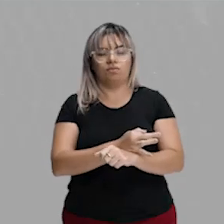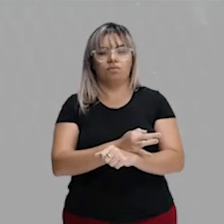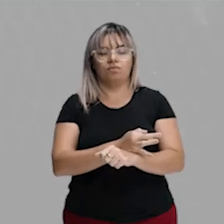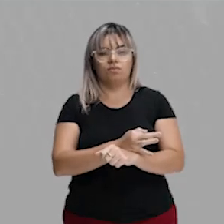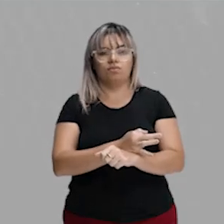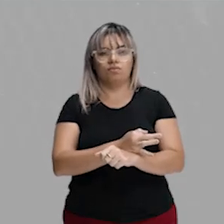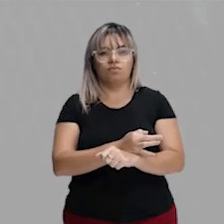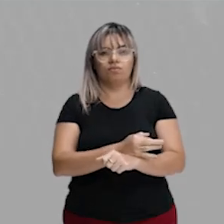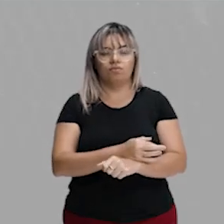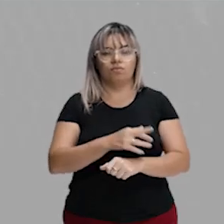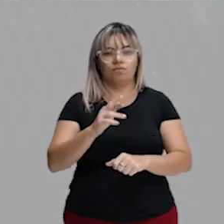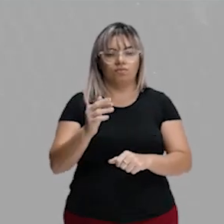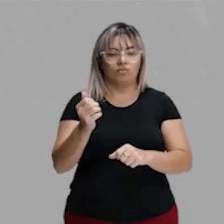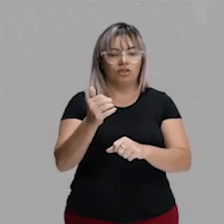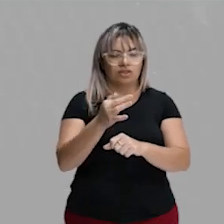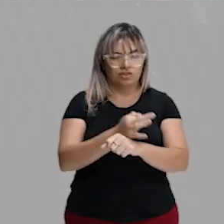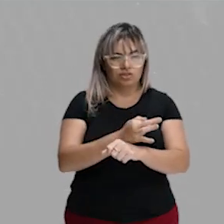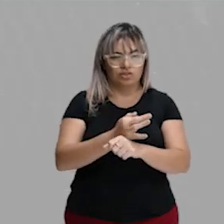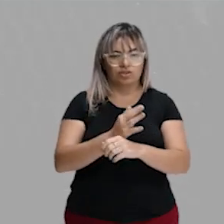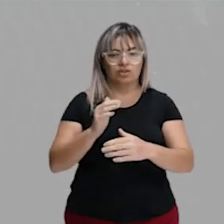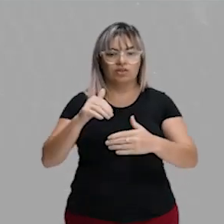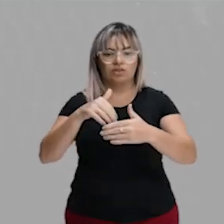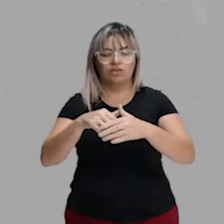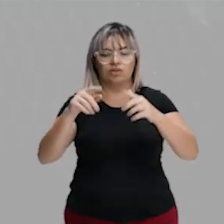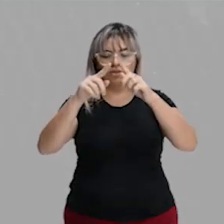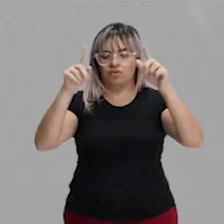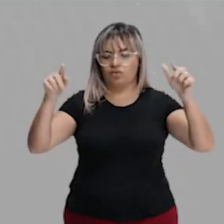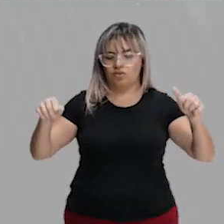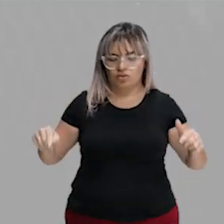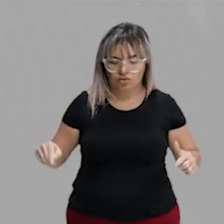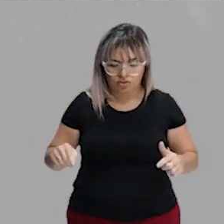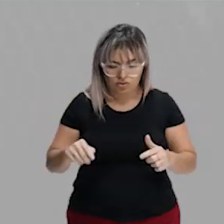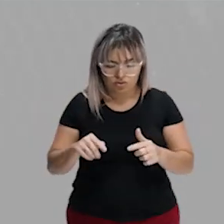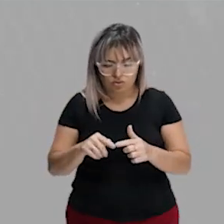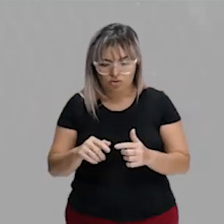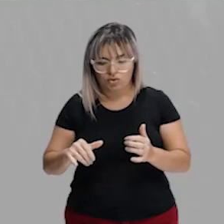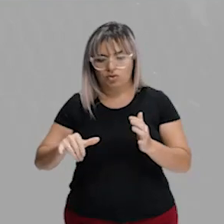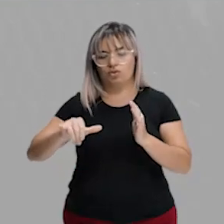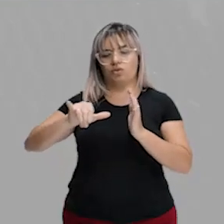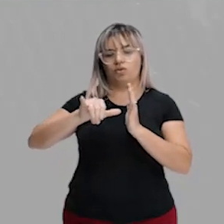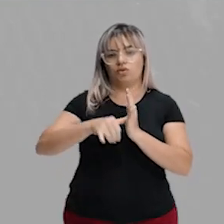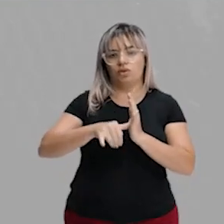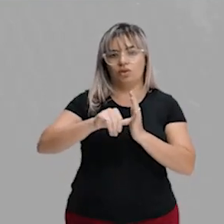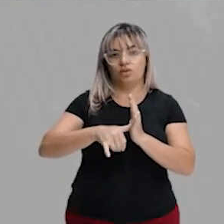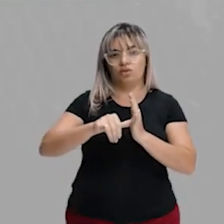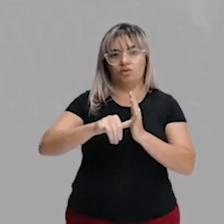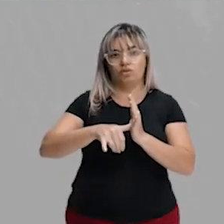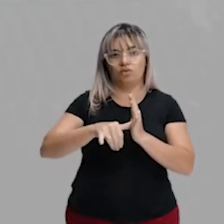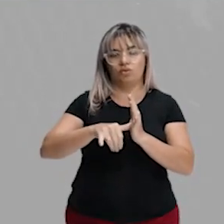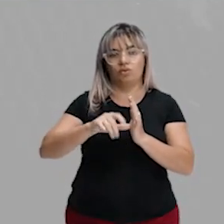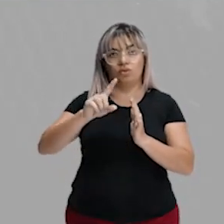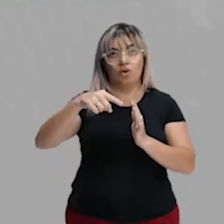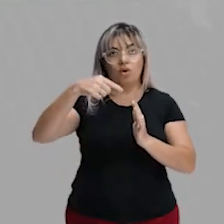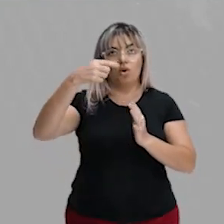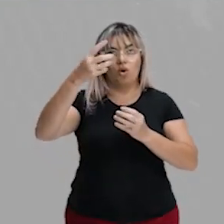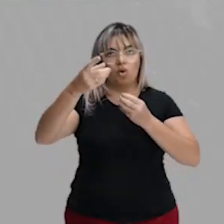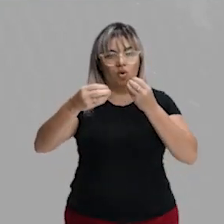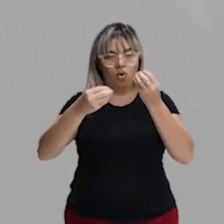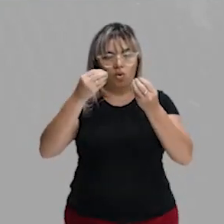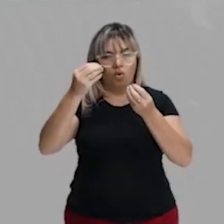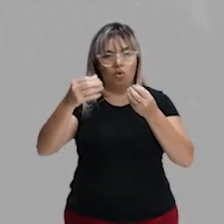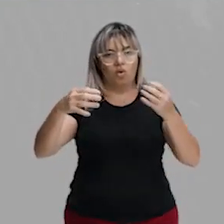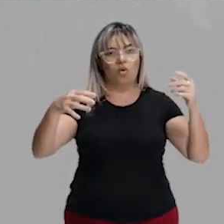justamente a resistência interna, tanto do gerador quanto do receptor. Tá ok? Então não